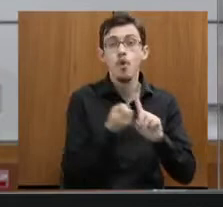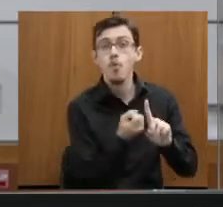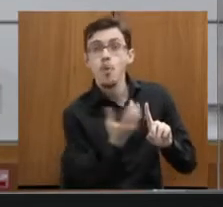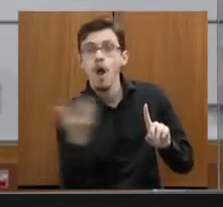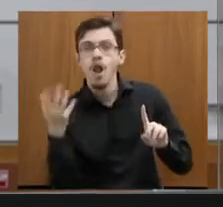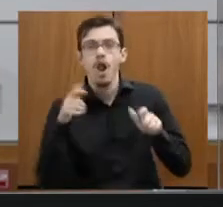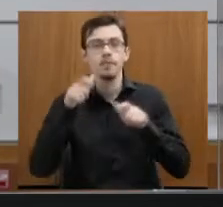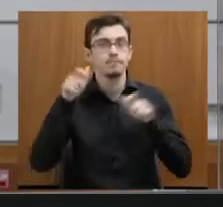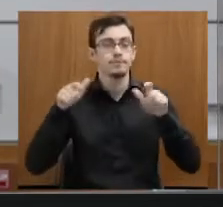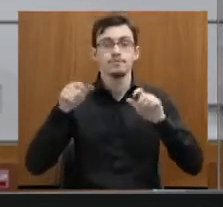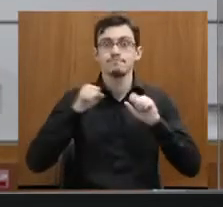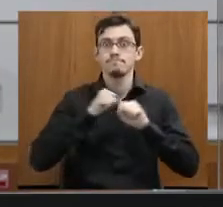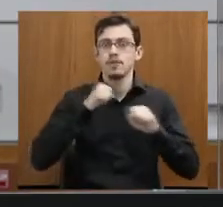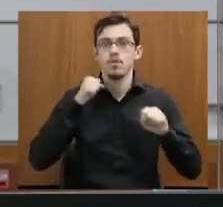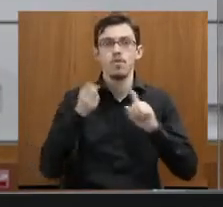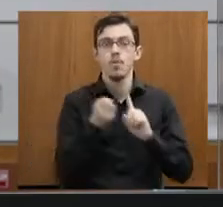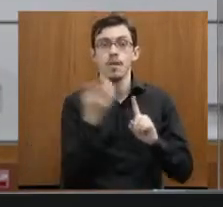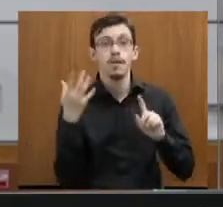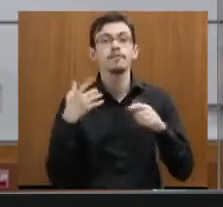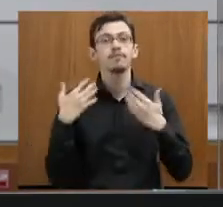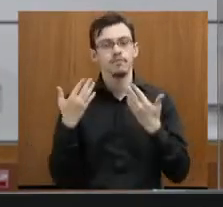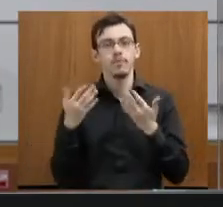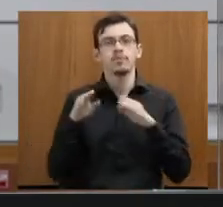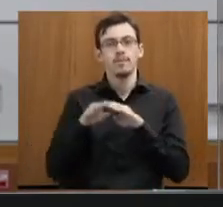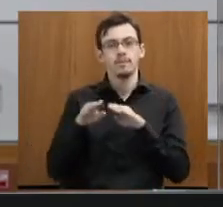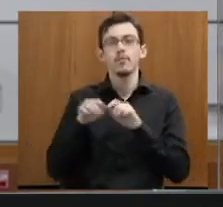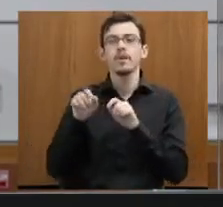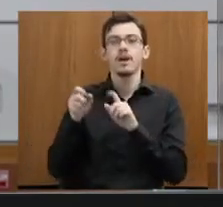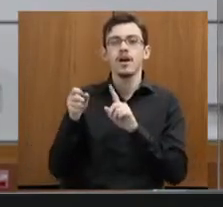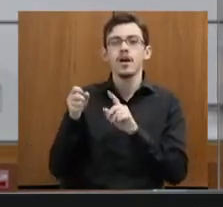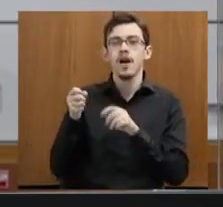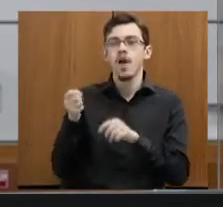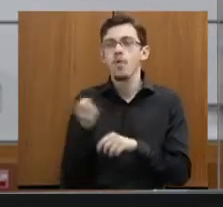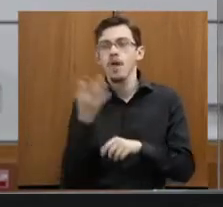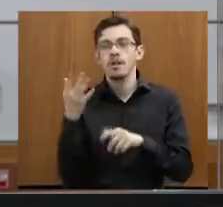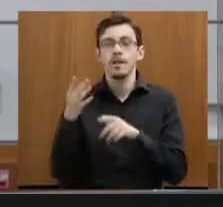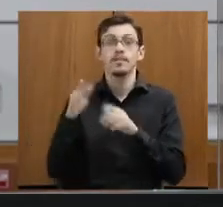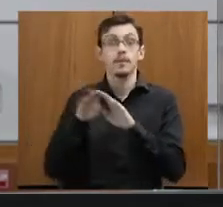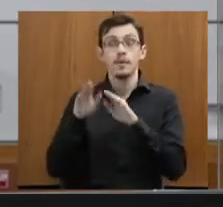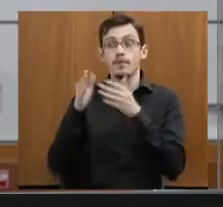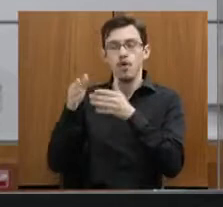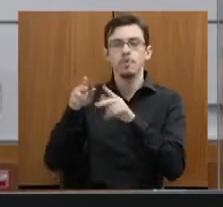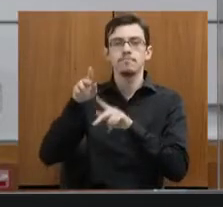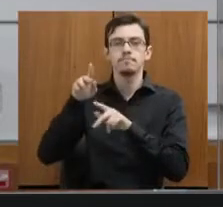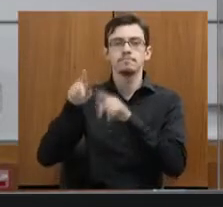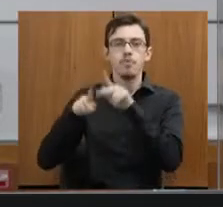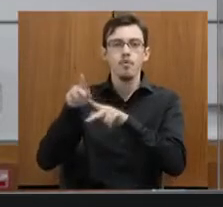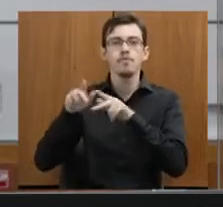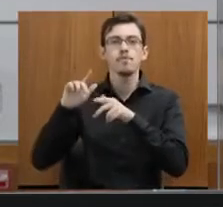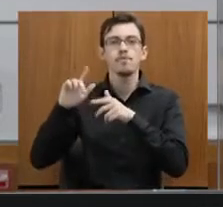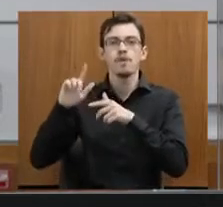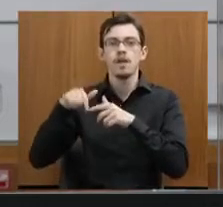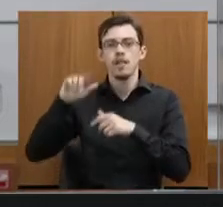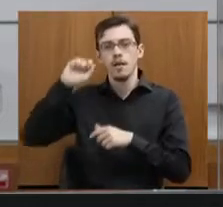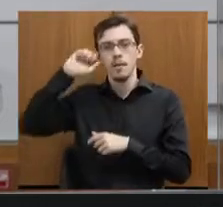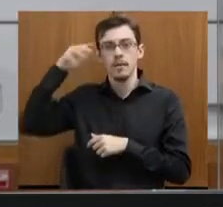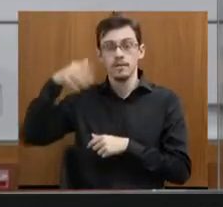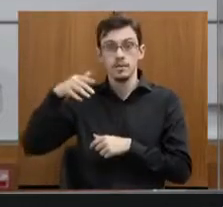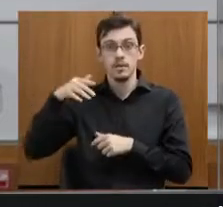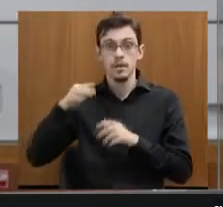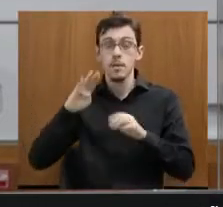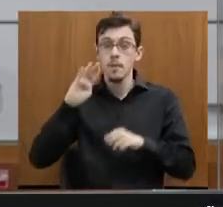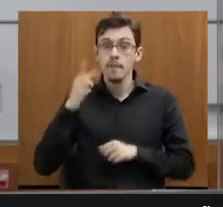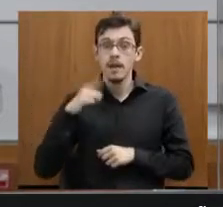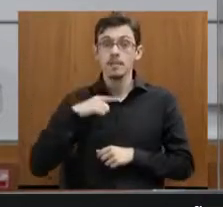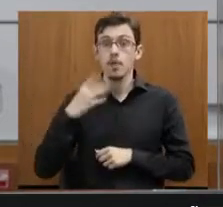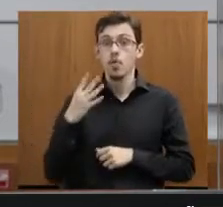tradição de matriz africana então também os povos e com da tradicionais de matriz africana Belo Horizonte tem 4 km com